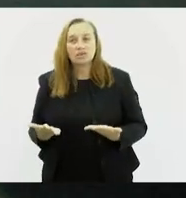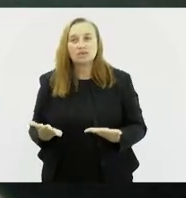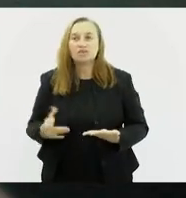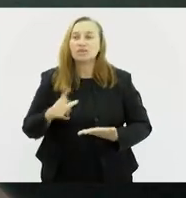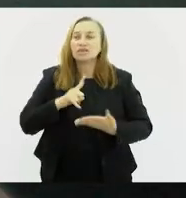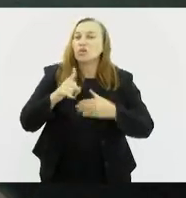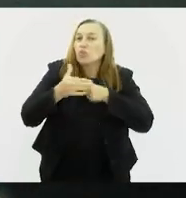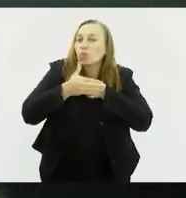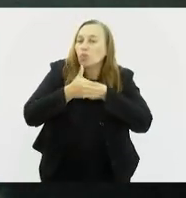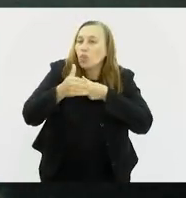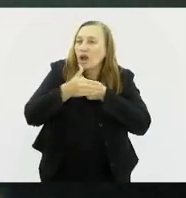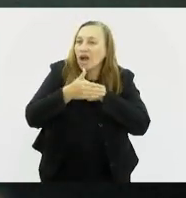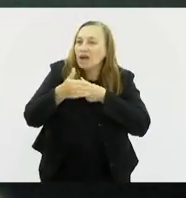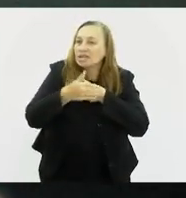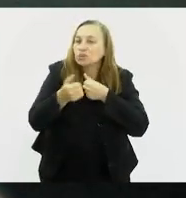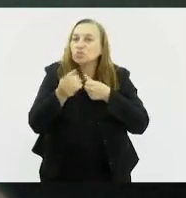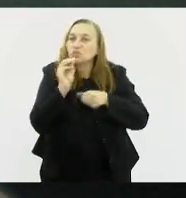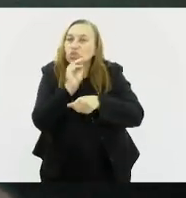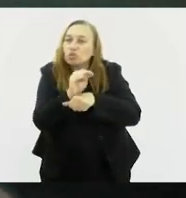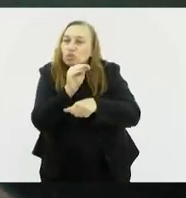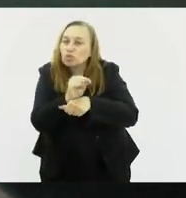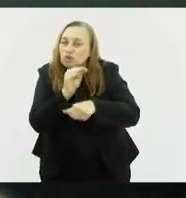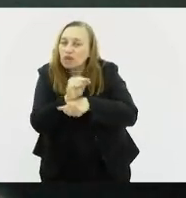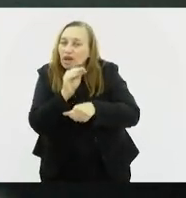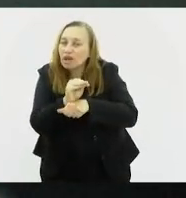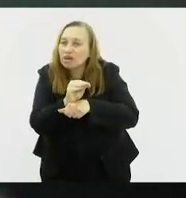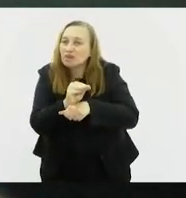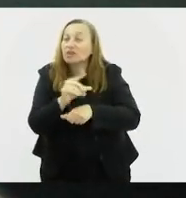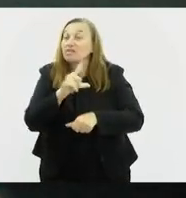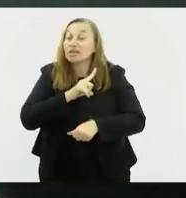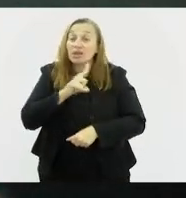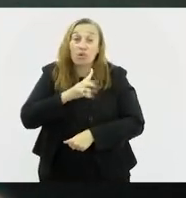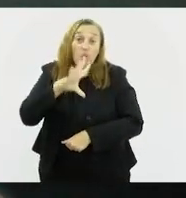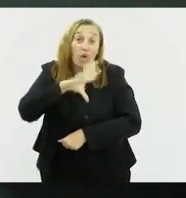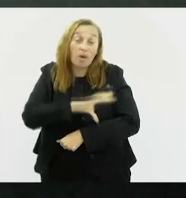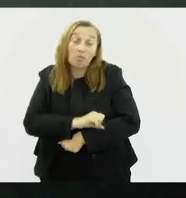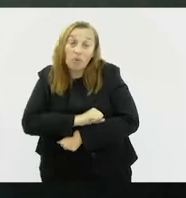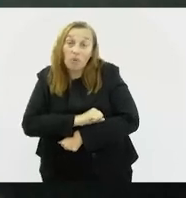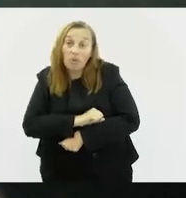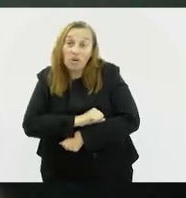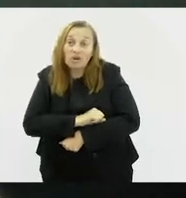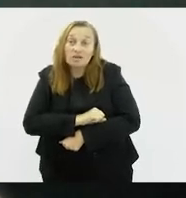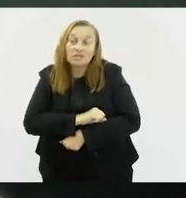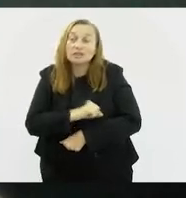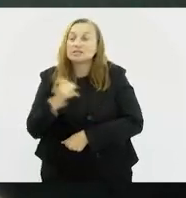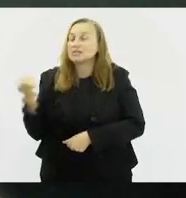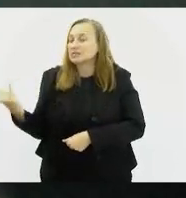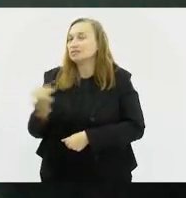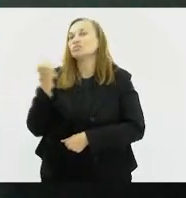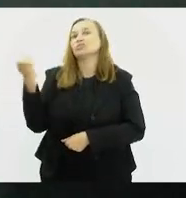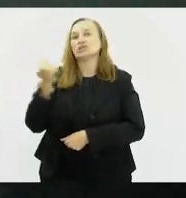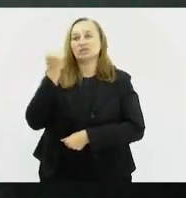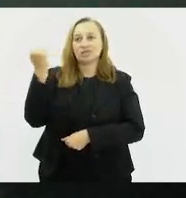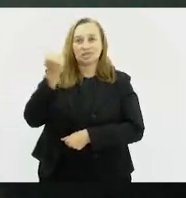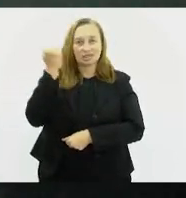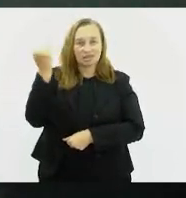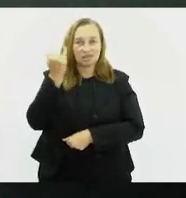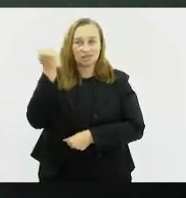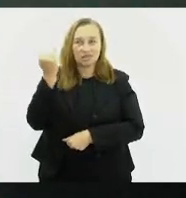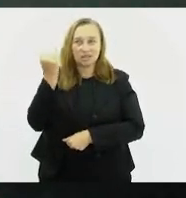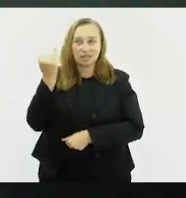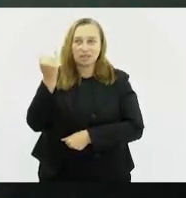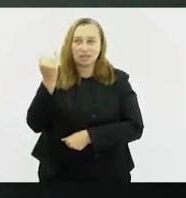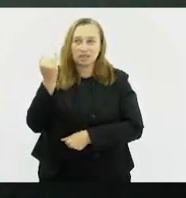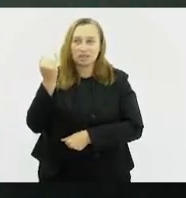carinho, vai ter o cuidado, vai ter o amor. Isso é importante. O